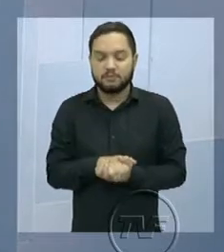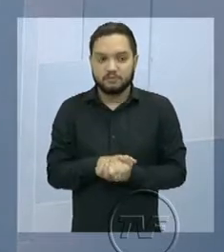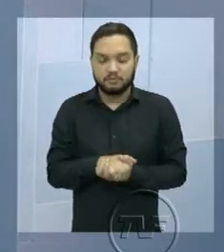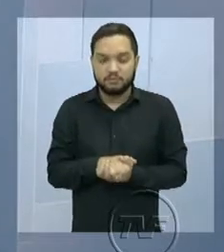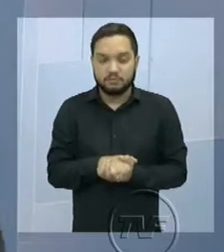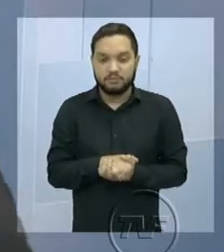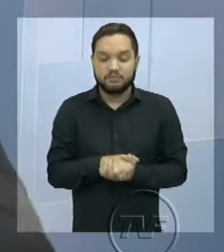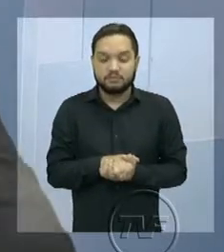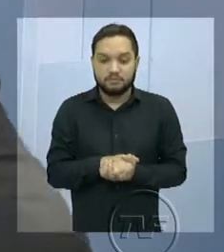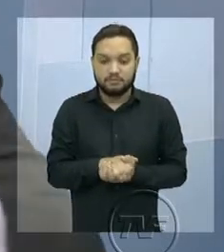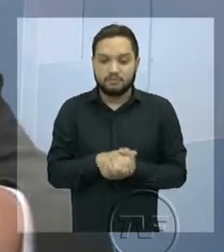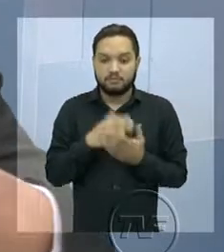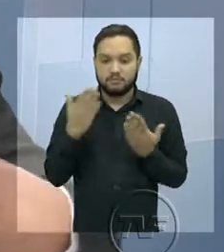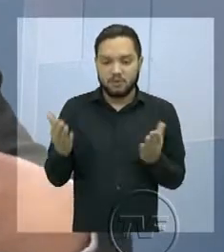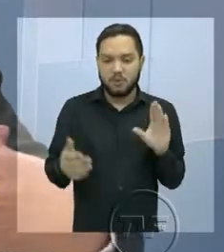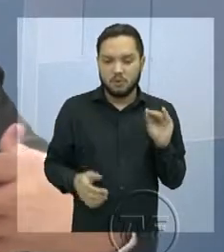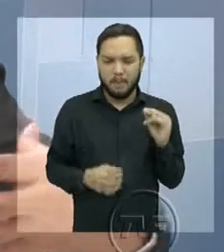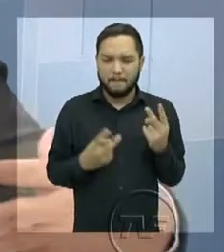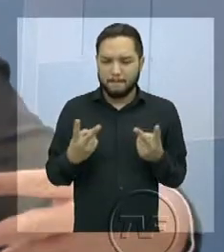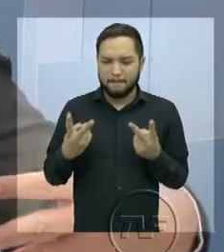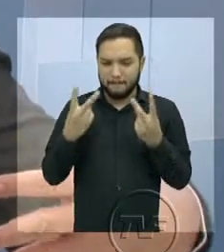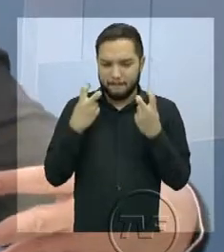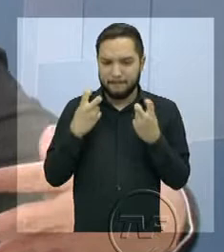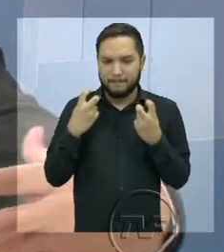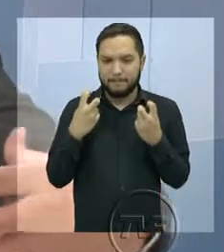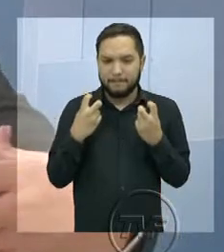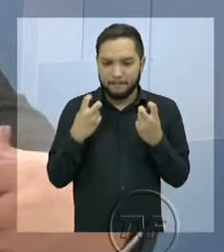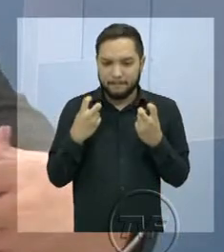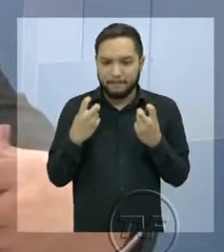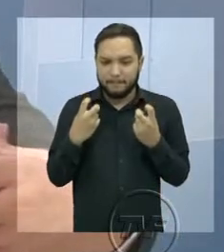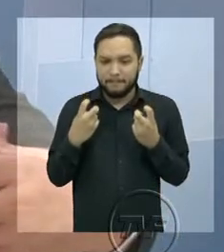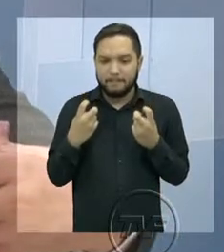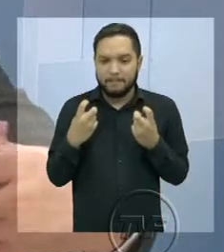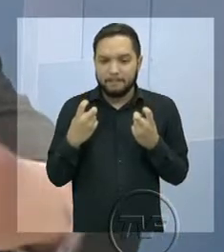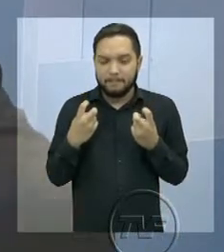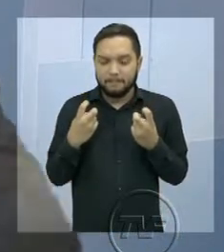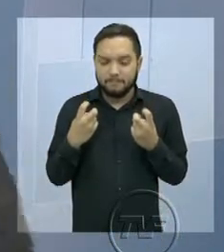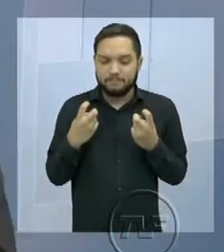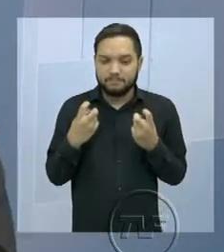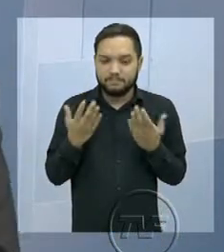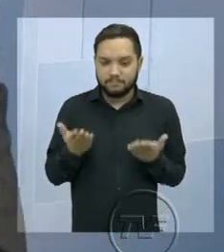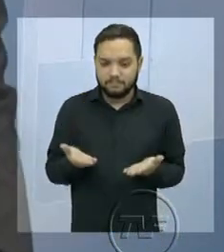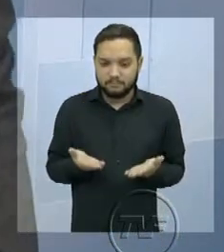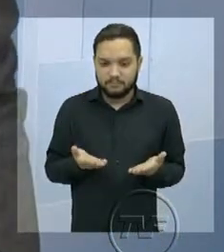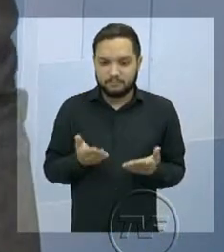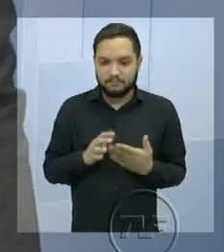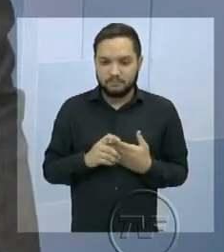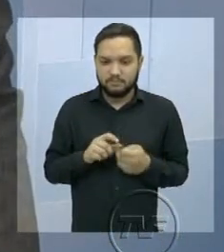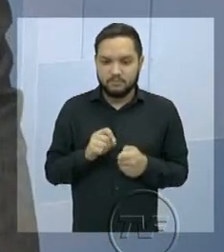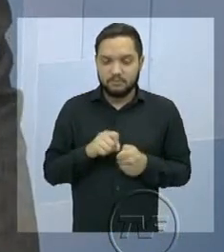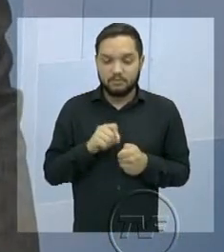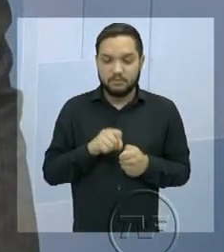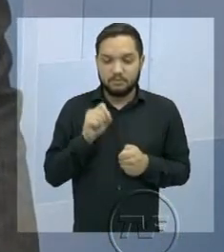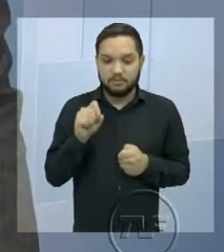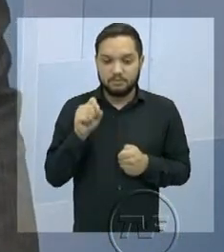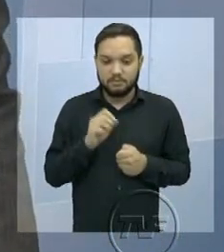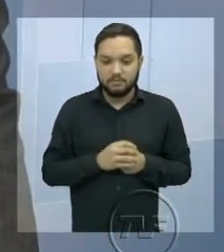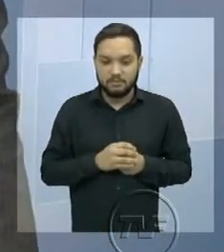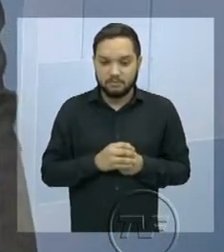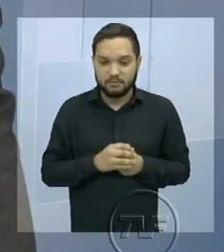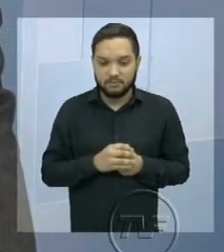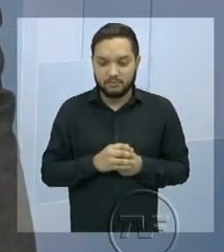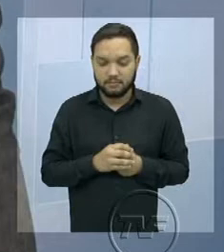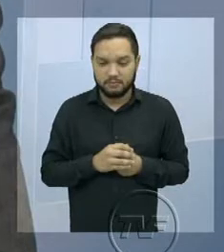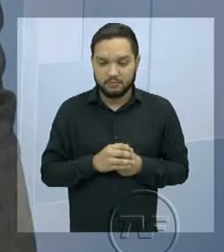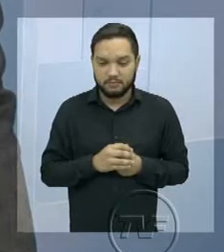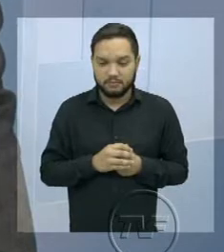Então, o que é que acontece? O Ciro notou esse vácuo e o que ele fez? Começou